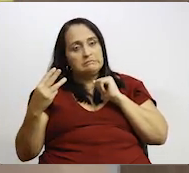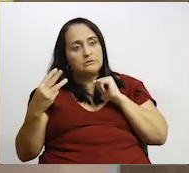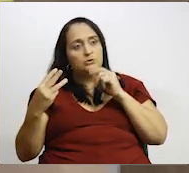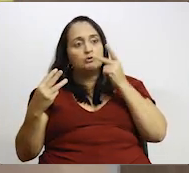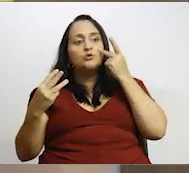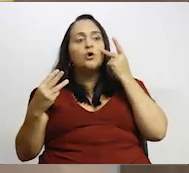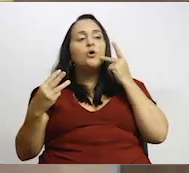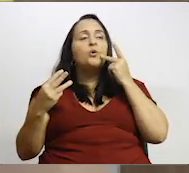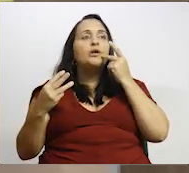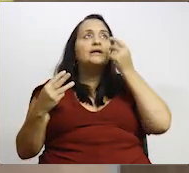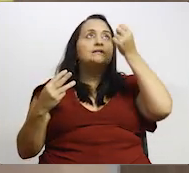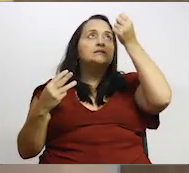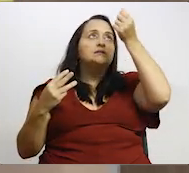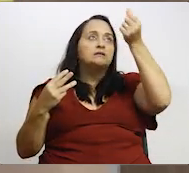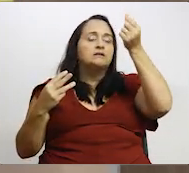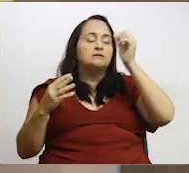divisão.